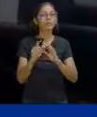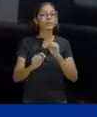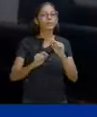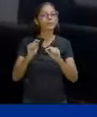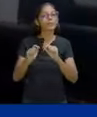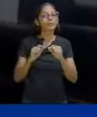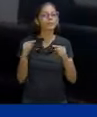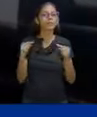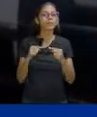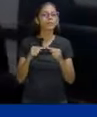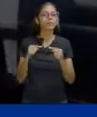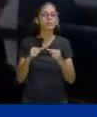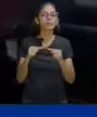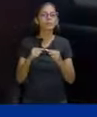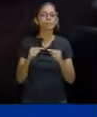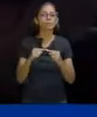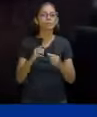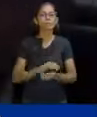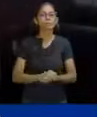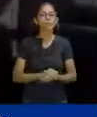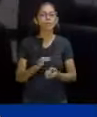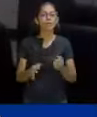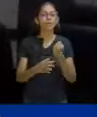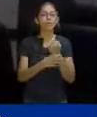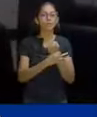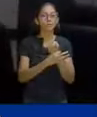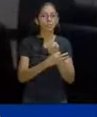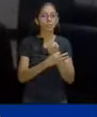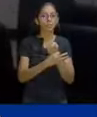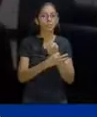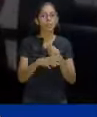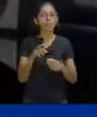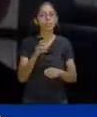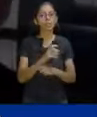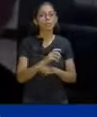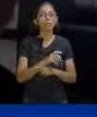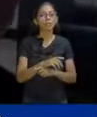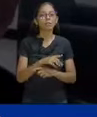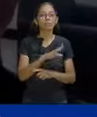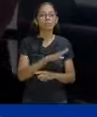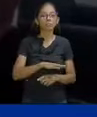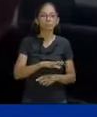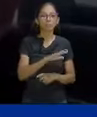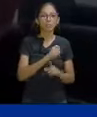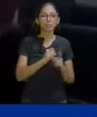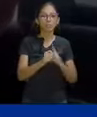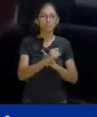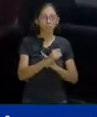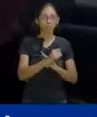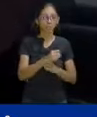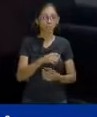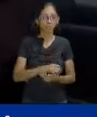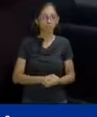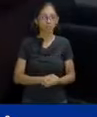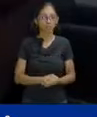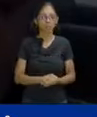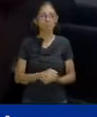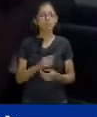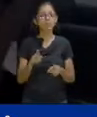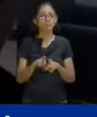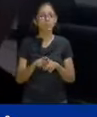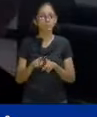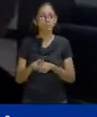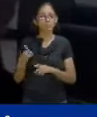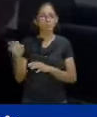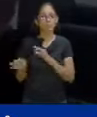que é uma garantia do cidadão e uma prerrogativa do juiz, as restrições constitucionais são